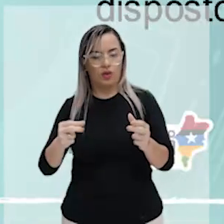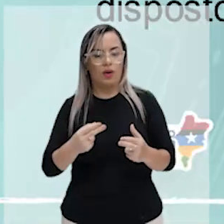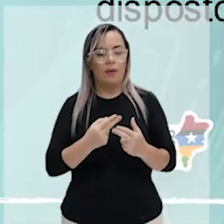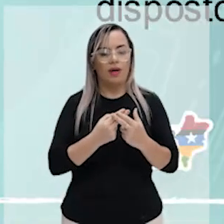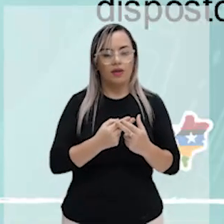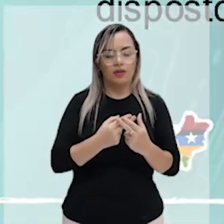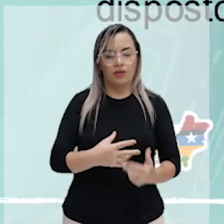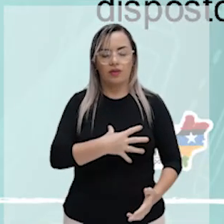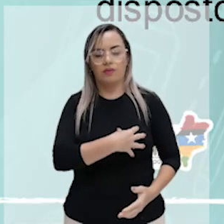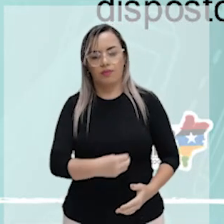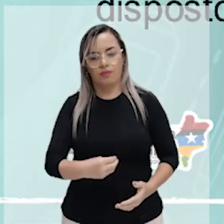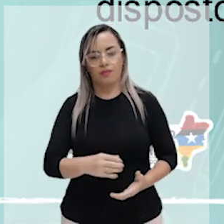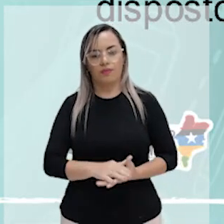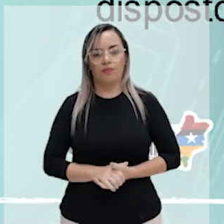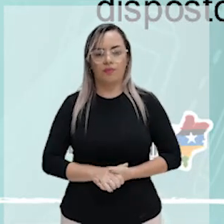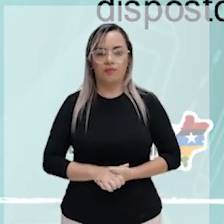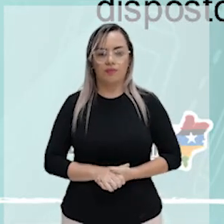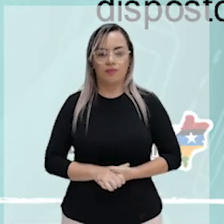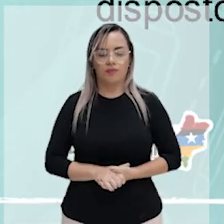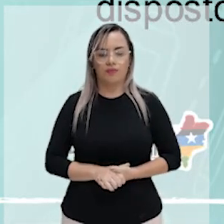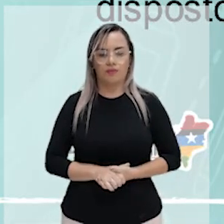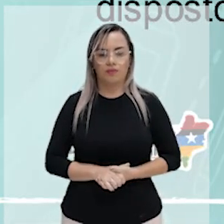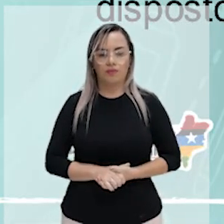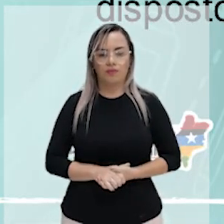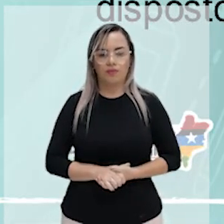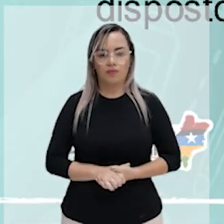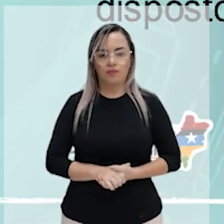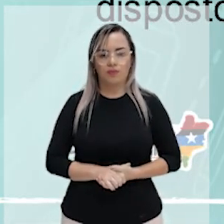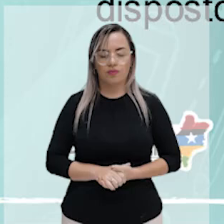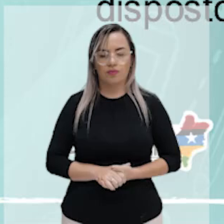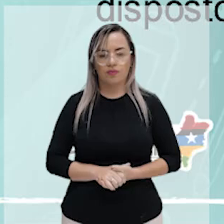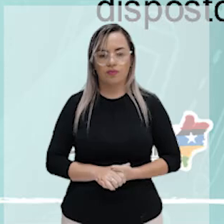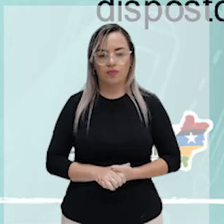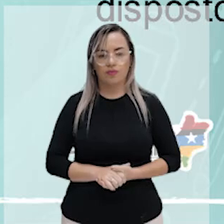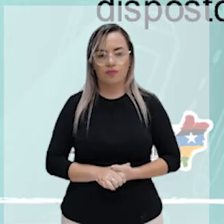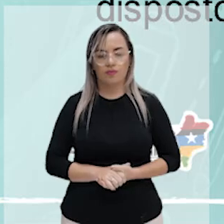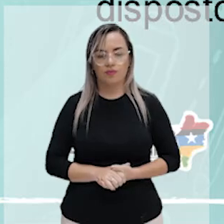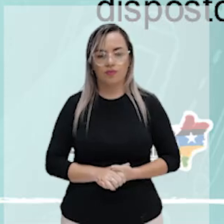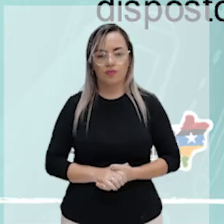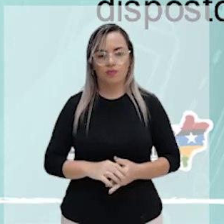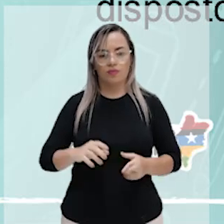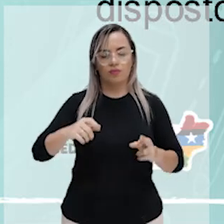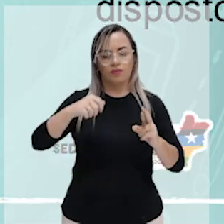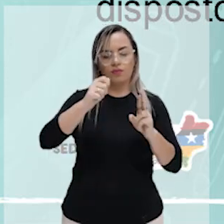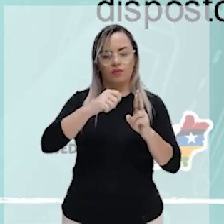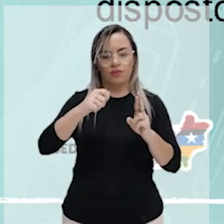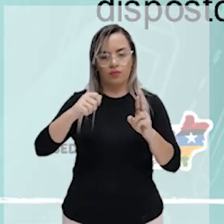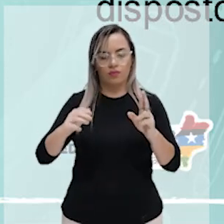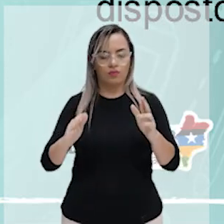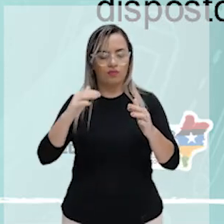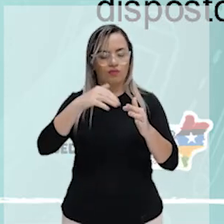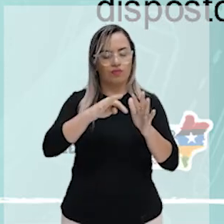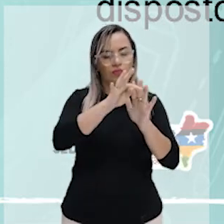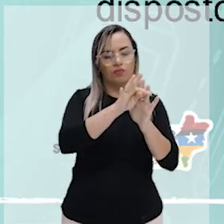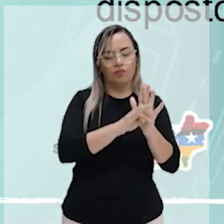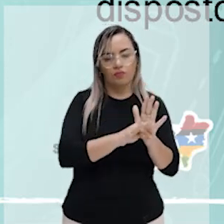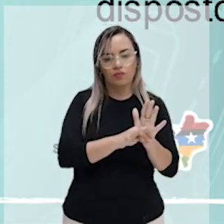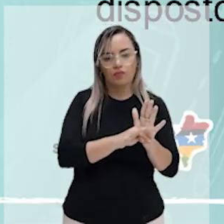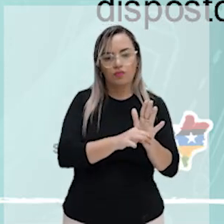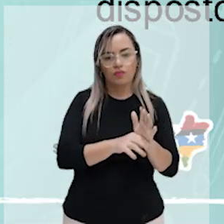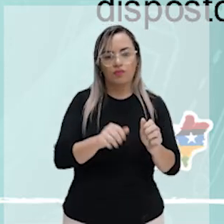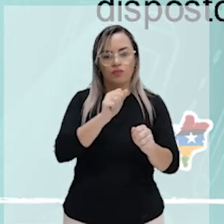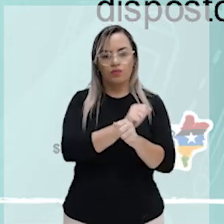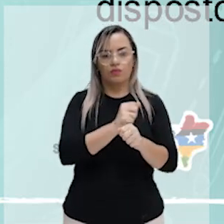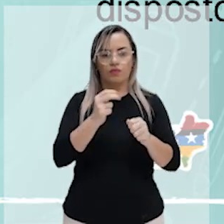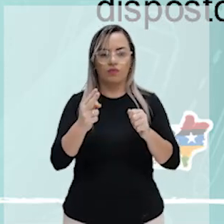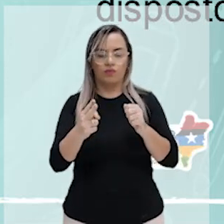Agora, do ponto de vista sintático, então, eu tenho a classe gramatical advérbio, agora eu vou ter a função dele no texto. O advérbio vai se referir a um